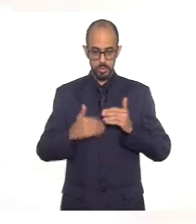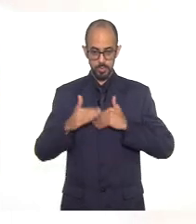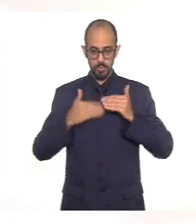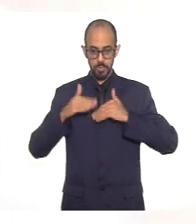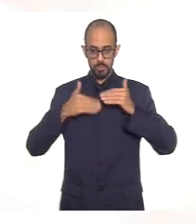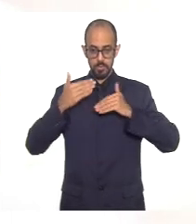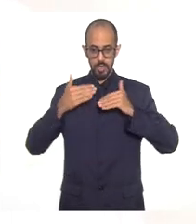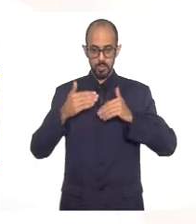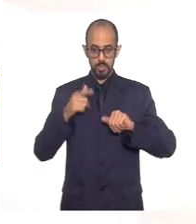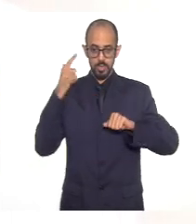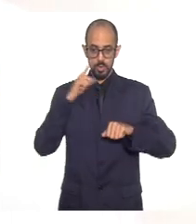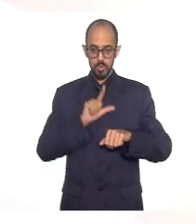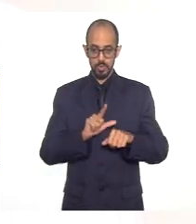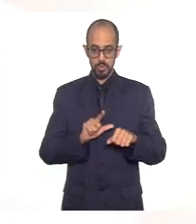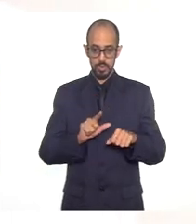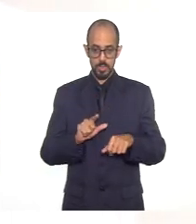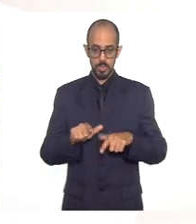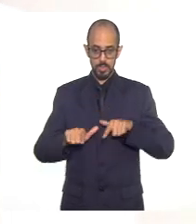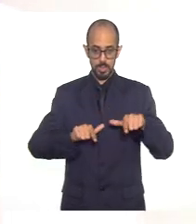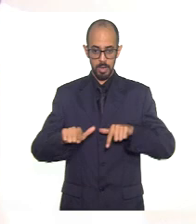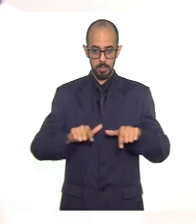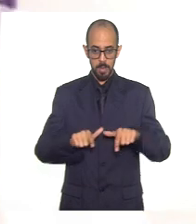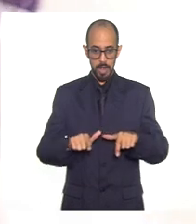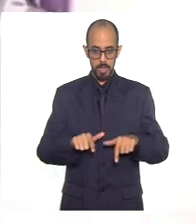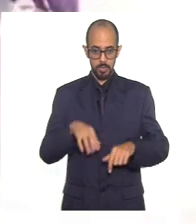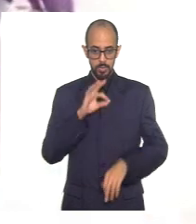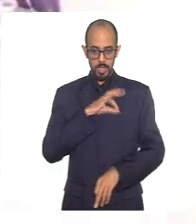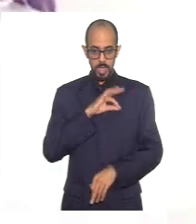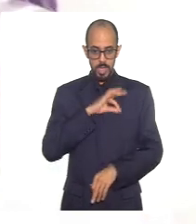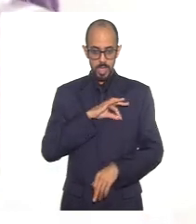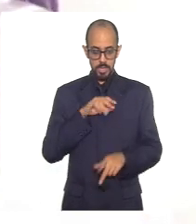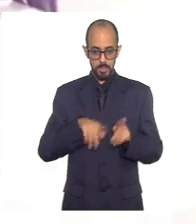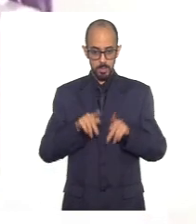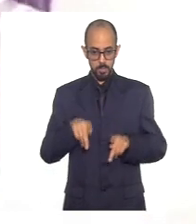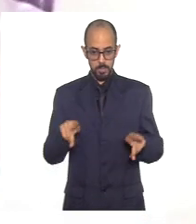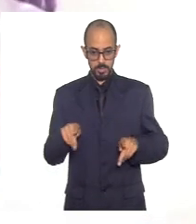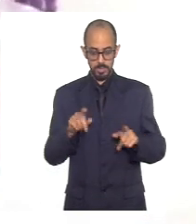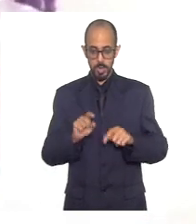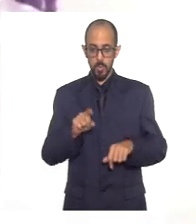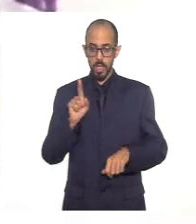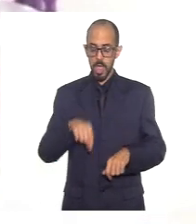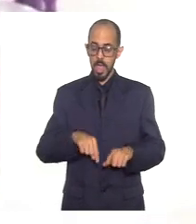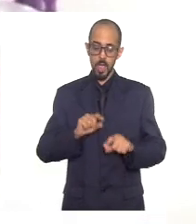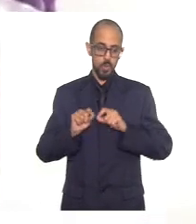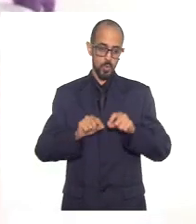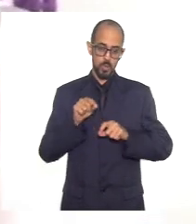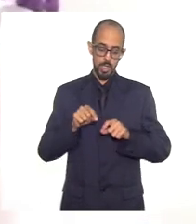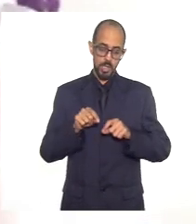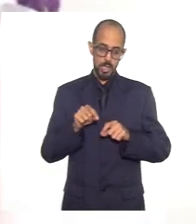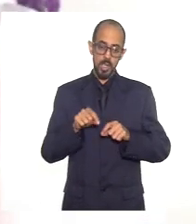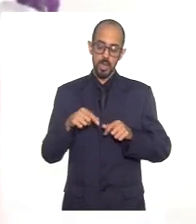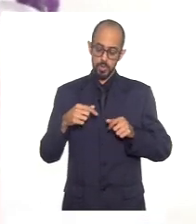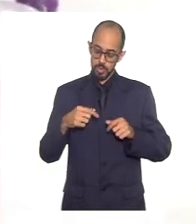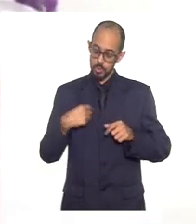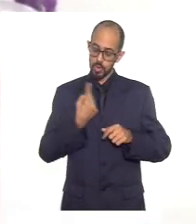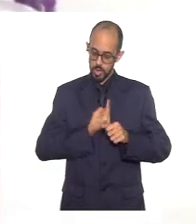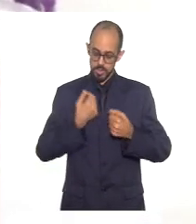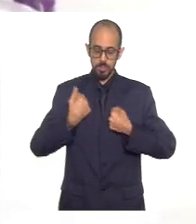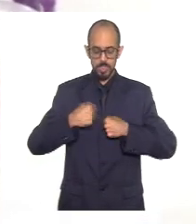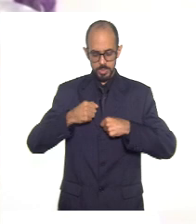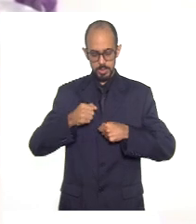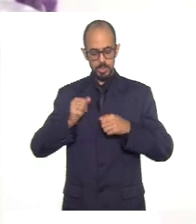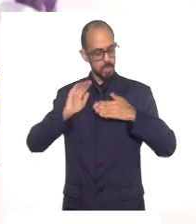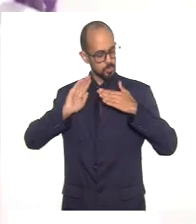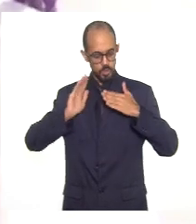que garanta empregabilidade e renda para a população é parte do que precisamos nos debruçar daqui para frente